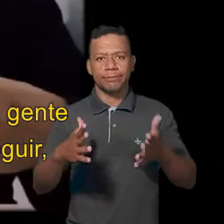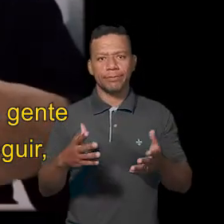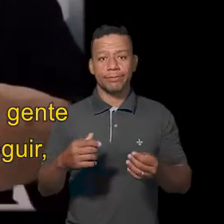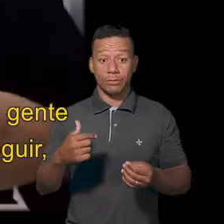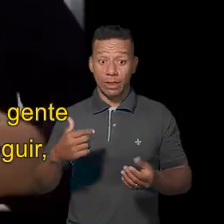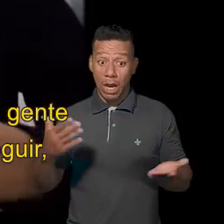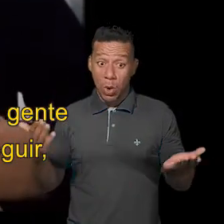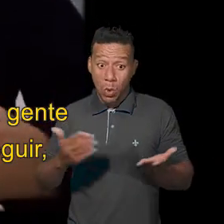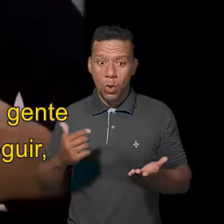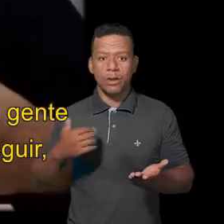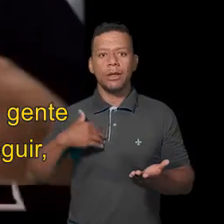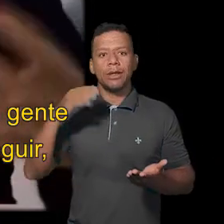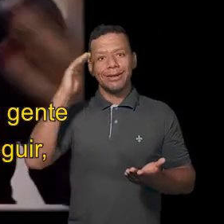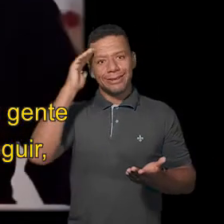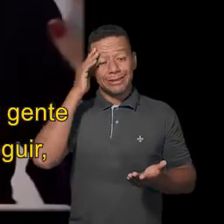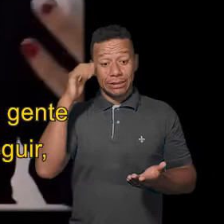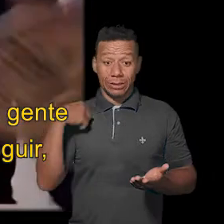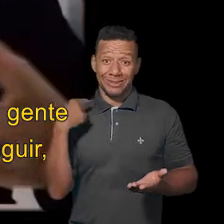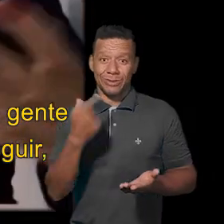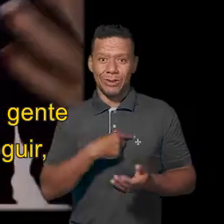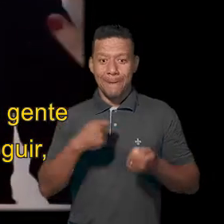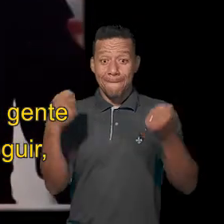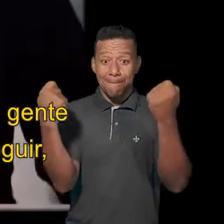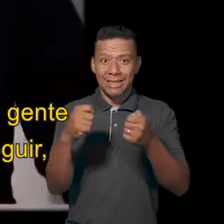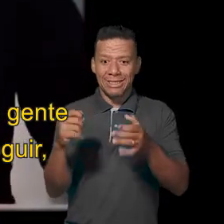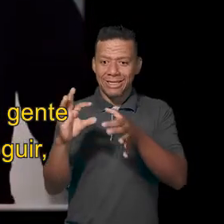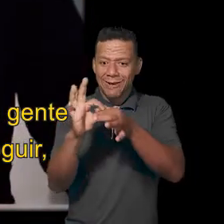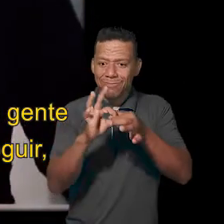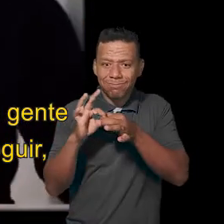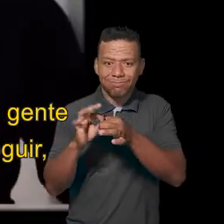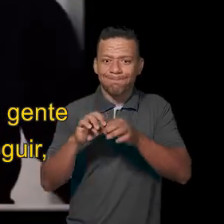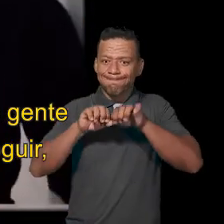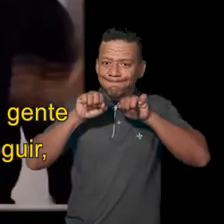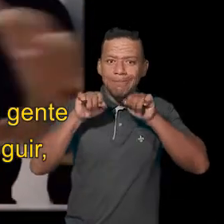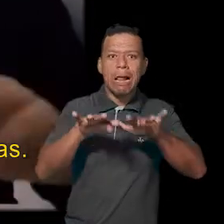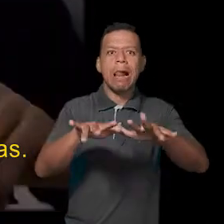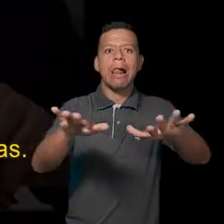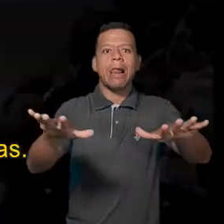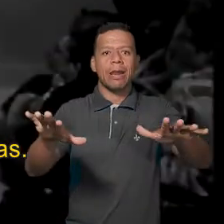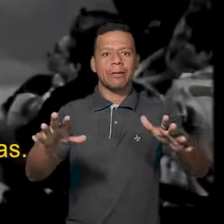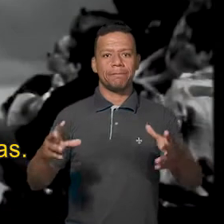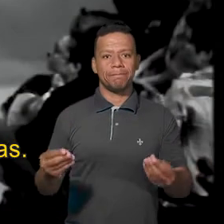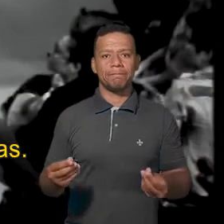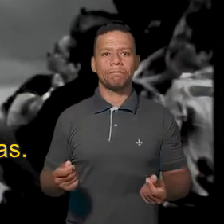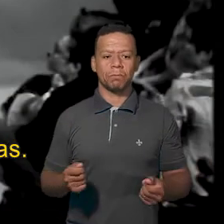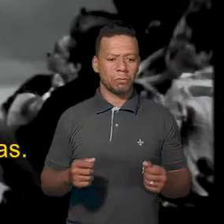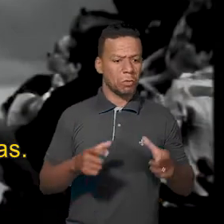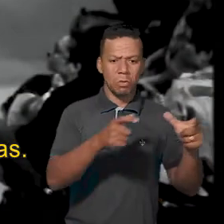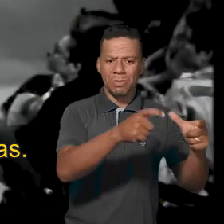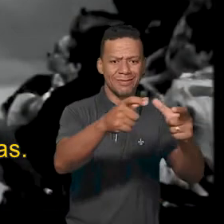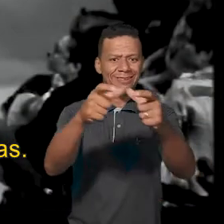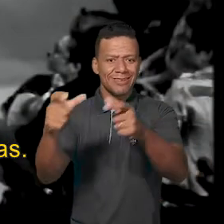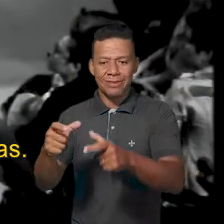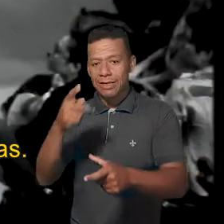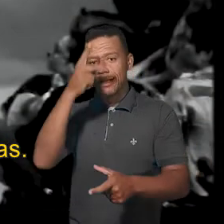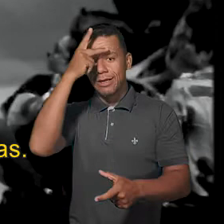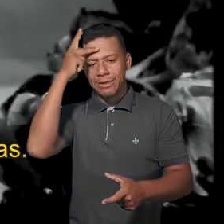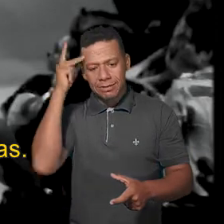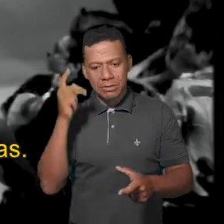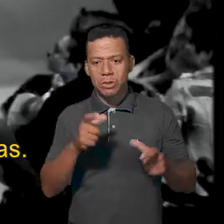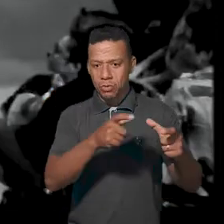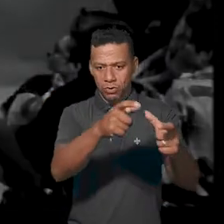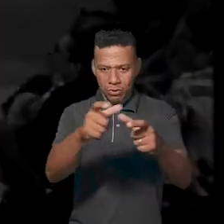que eu entendo hoje, é que a gente tem que ampliar essa rede para onde a gente conseguir, assim. Ampliar para outras pessoas, outras